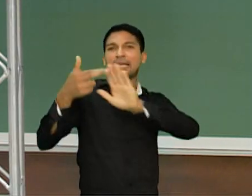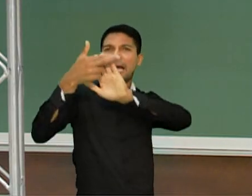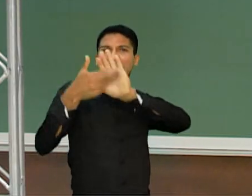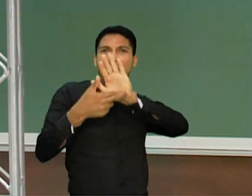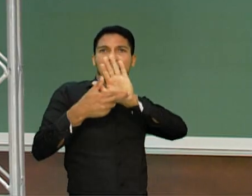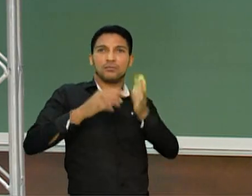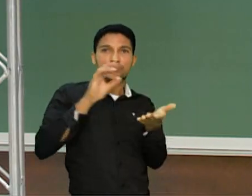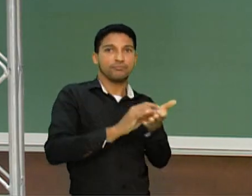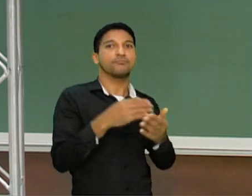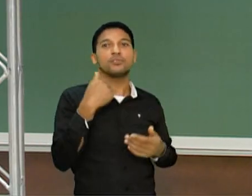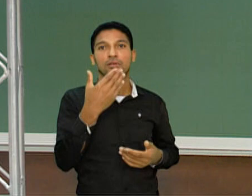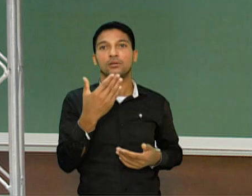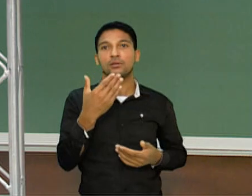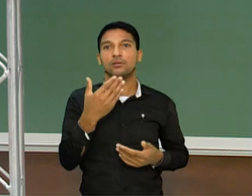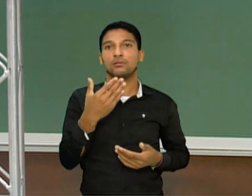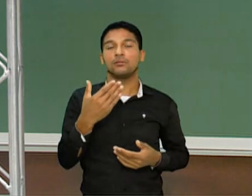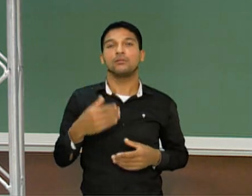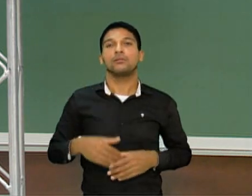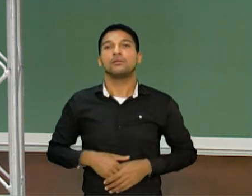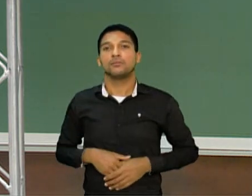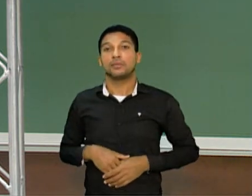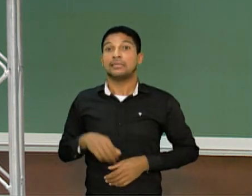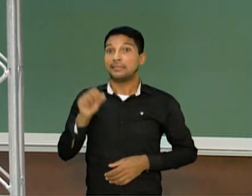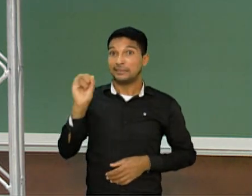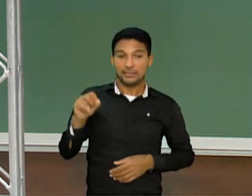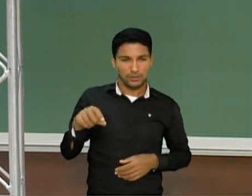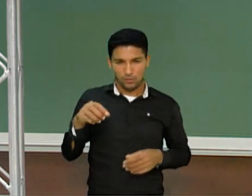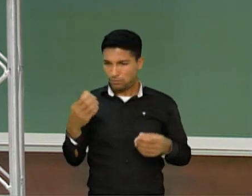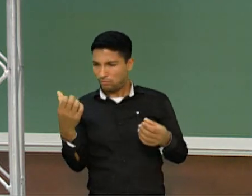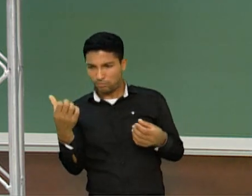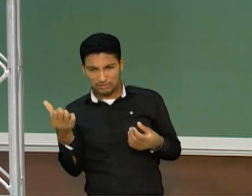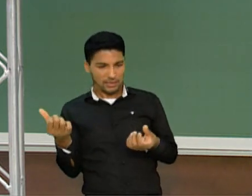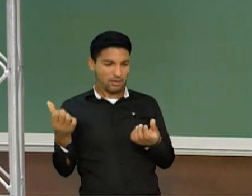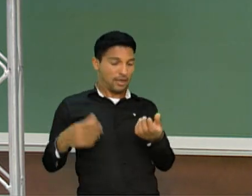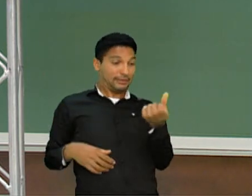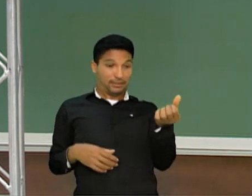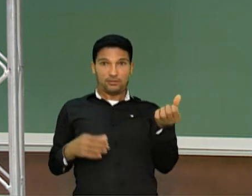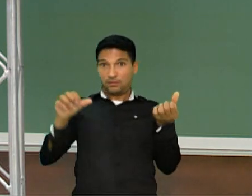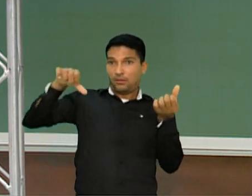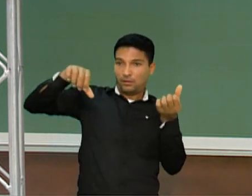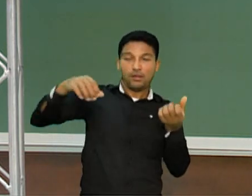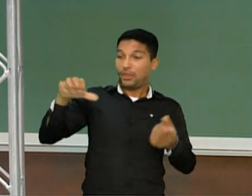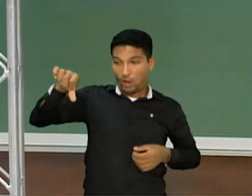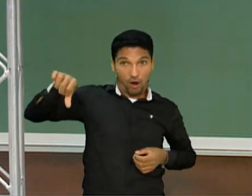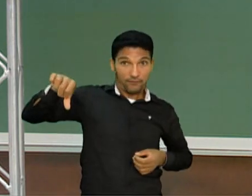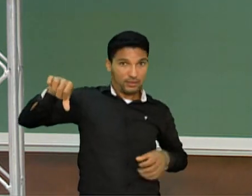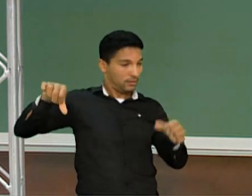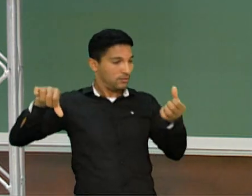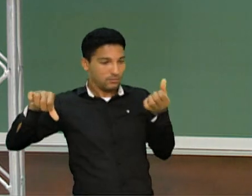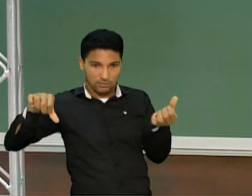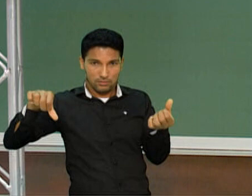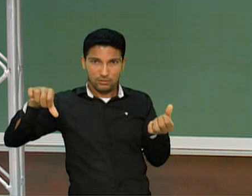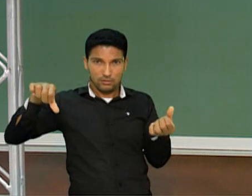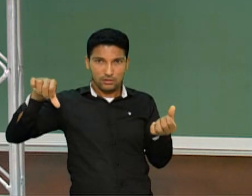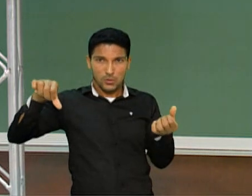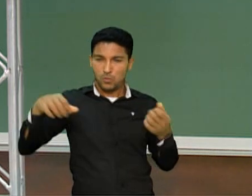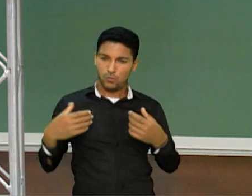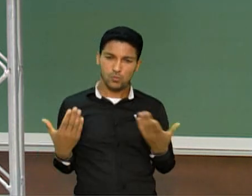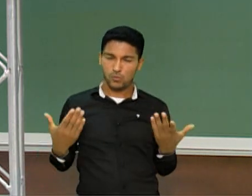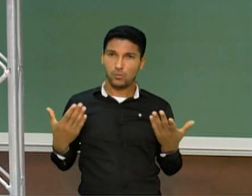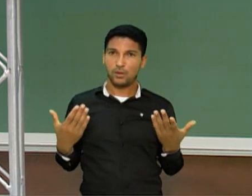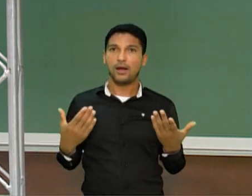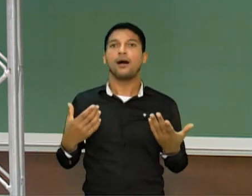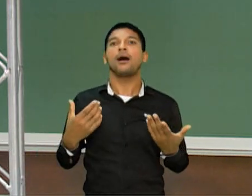se é um 6 e se é um 9, eu vou poder estabelecer um critério, estabelecer dentro do método cartesiano se ela é uma ideia clara e distinta